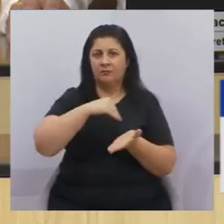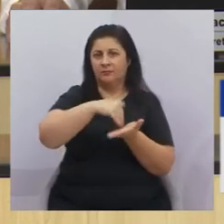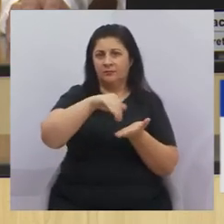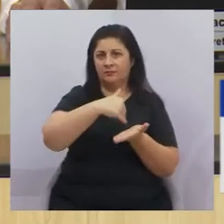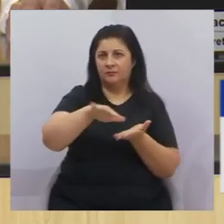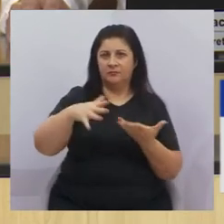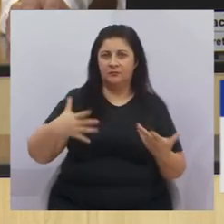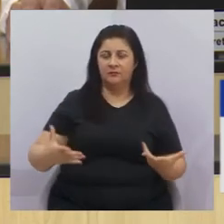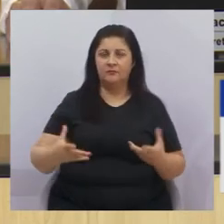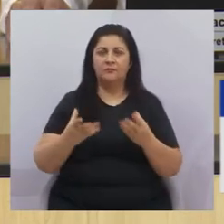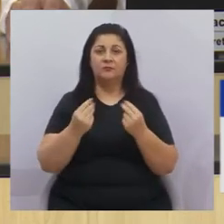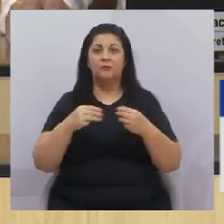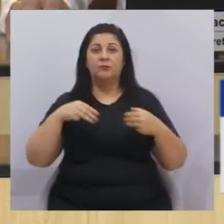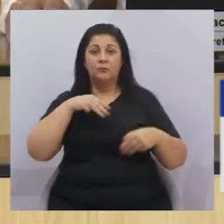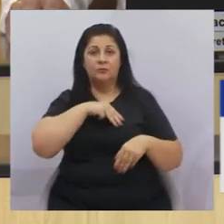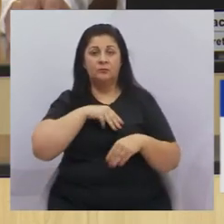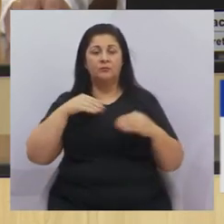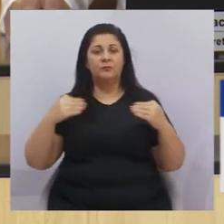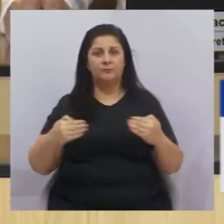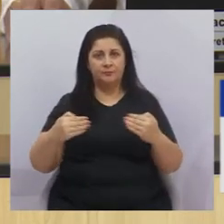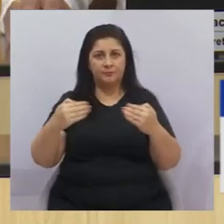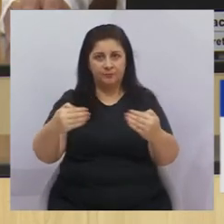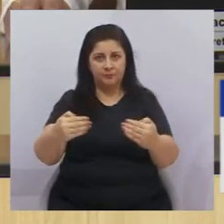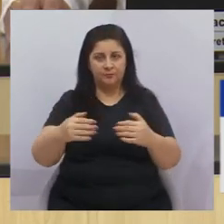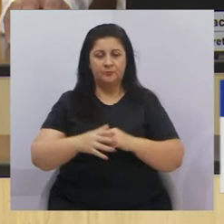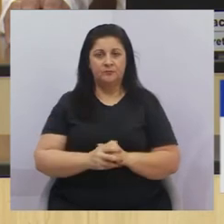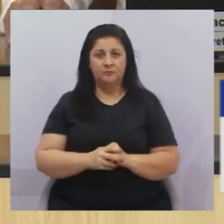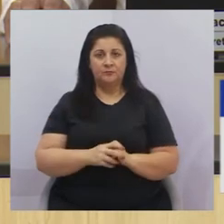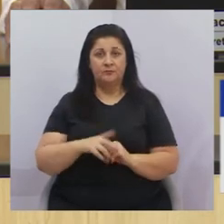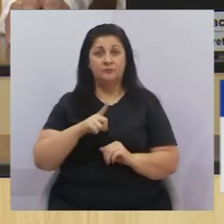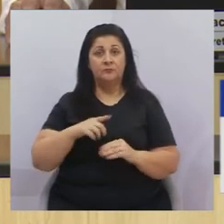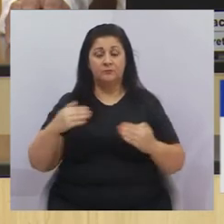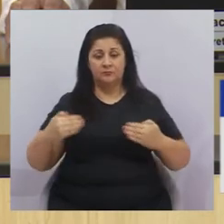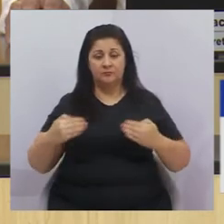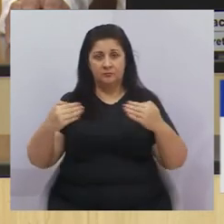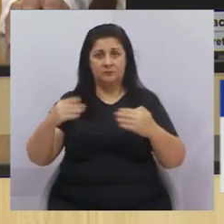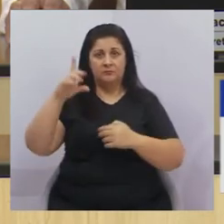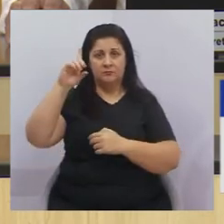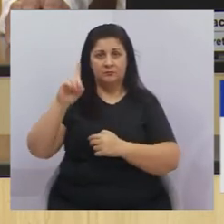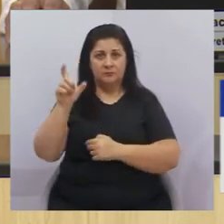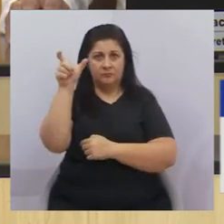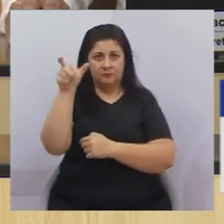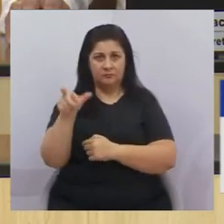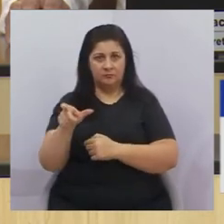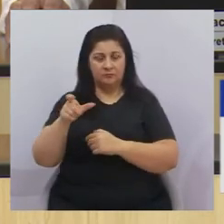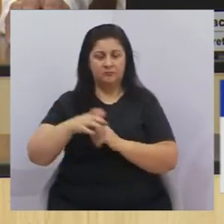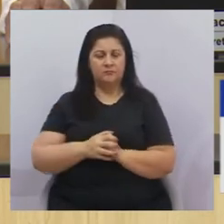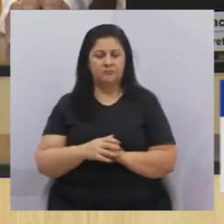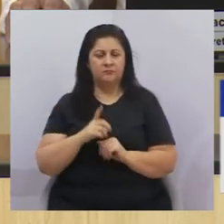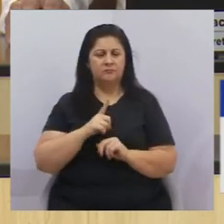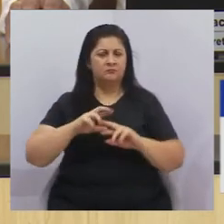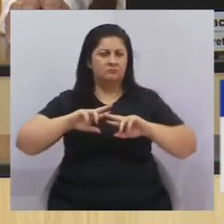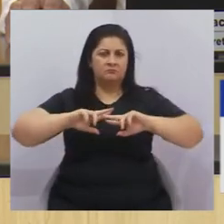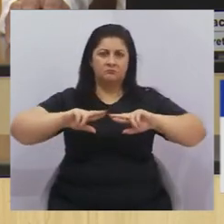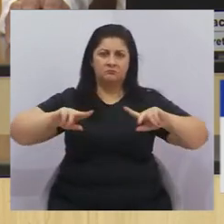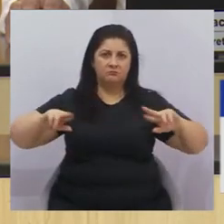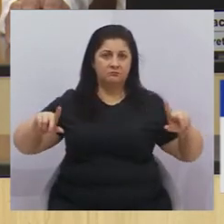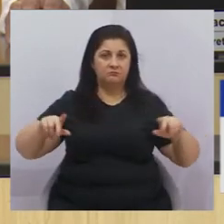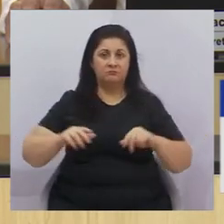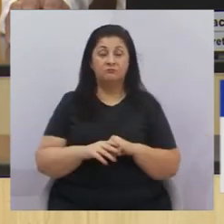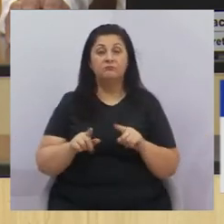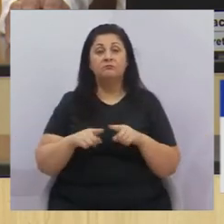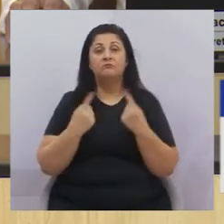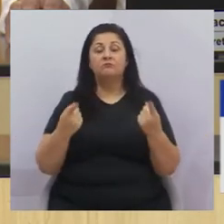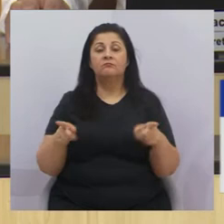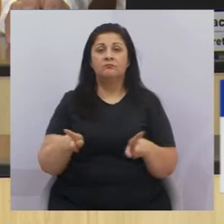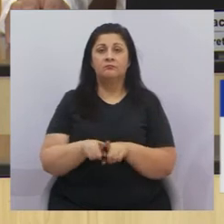né, vários ministérios, tem o Ministério de Direitos Humanos, tem um monte de coisa aí, só que tem